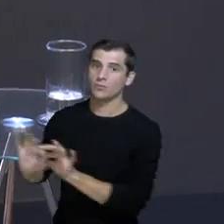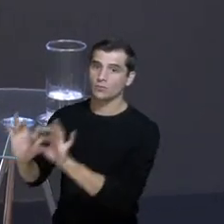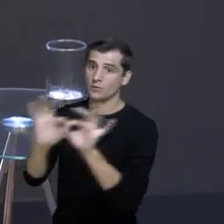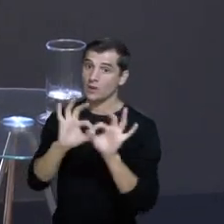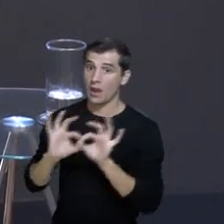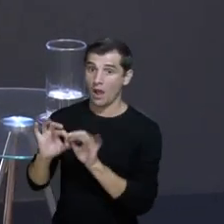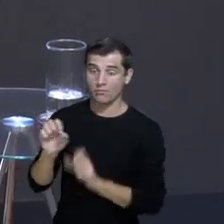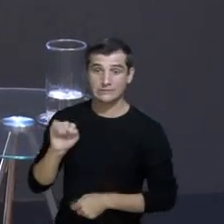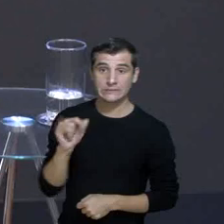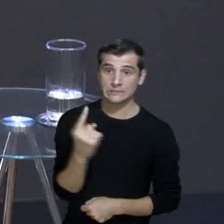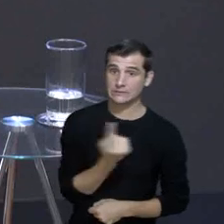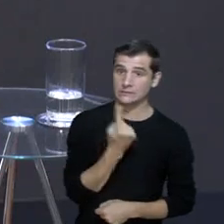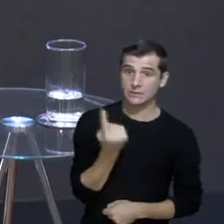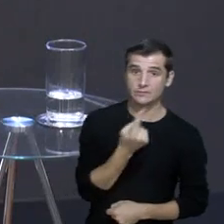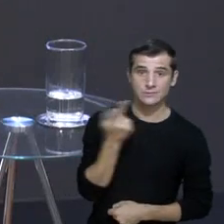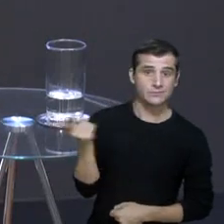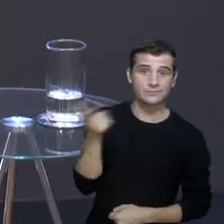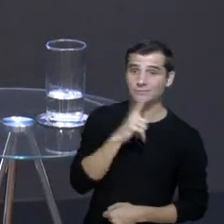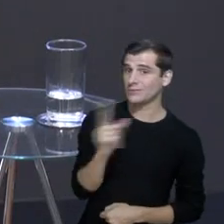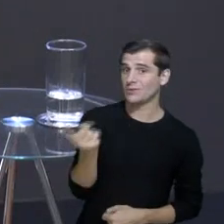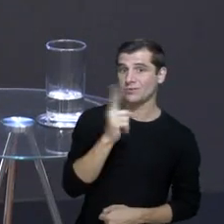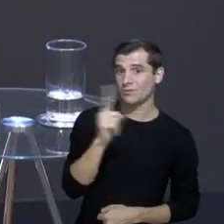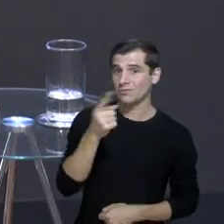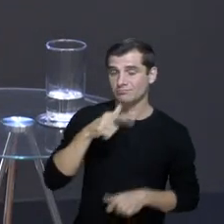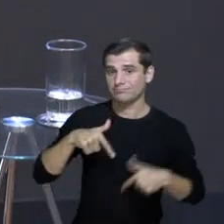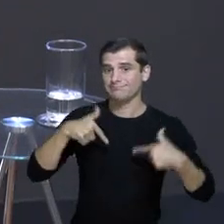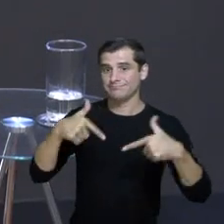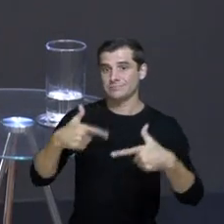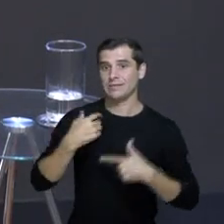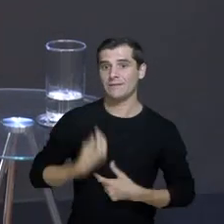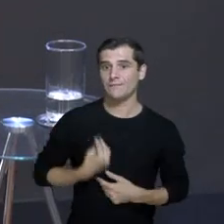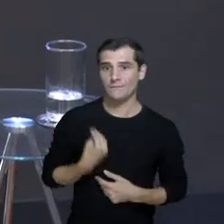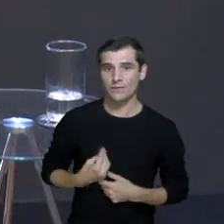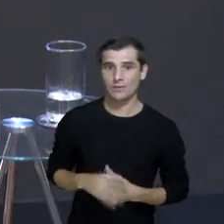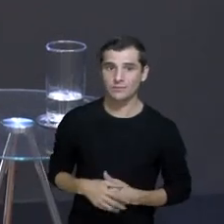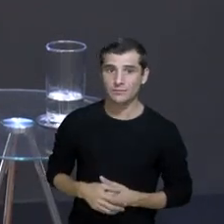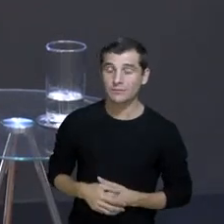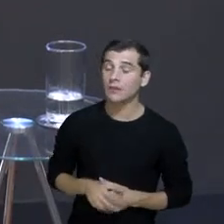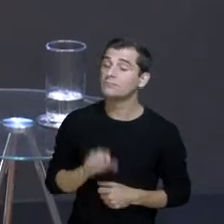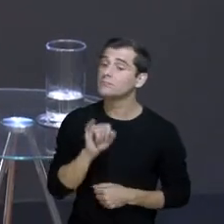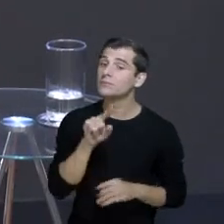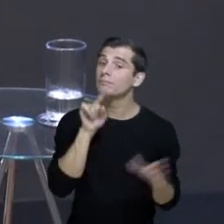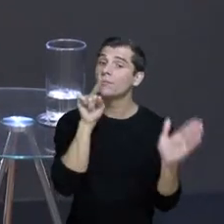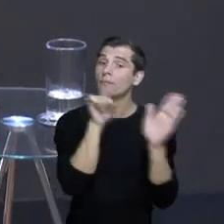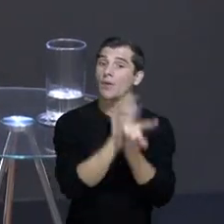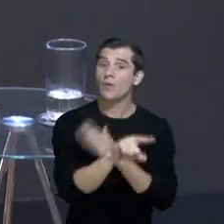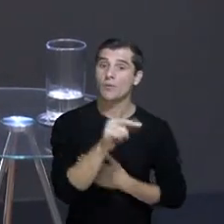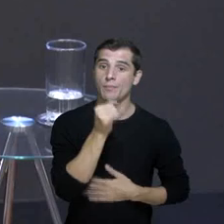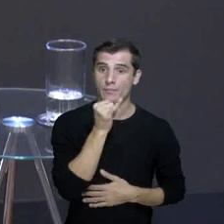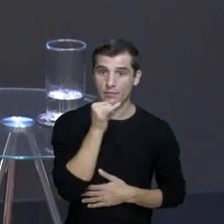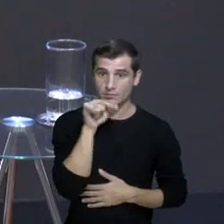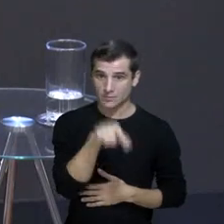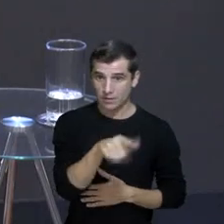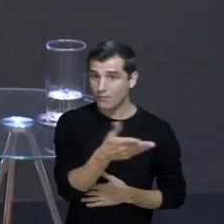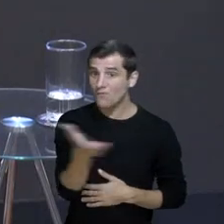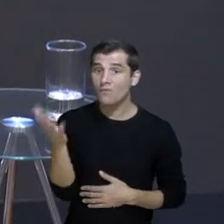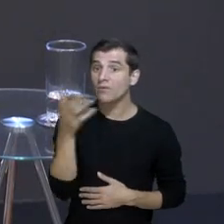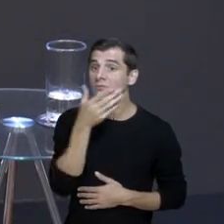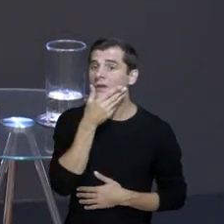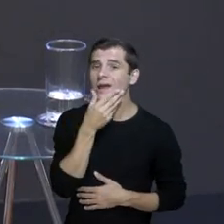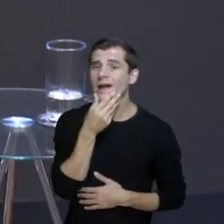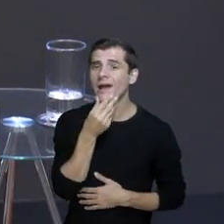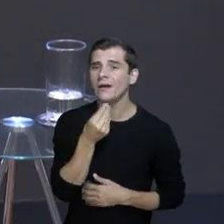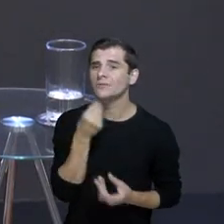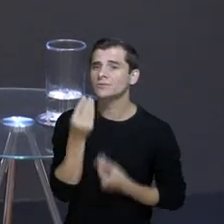conseguir ganhar essa batalha nunca E se eu perguntar para vocês quando que você acha ou como que